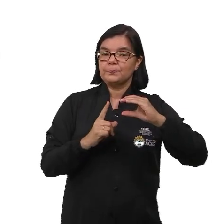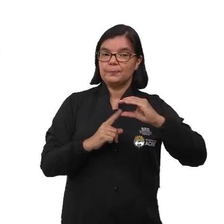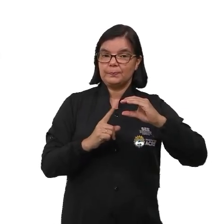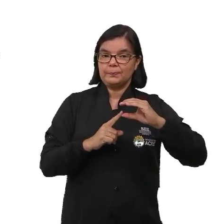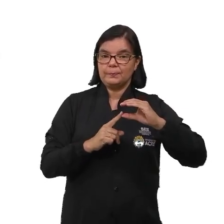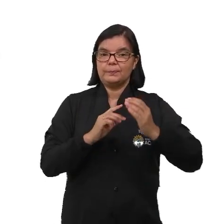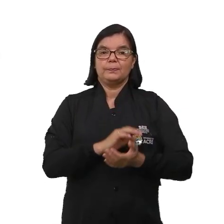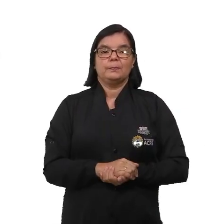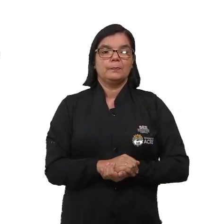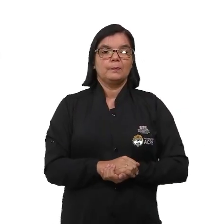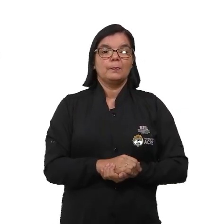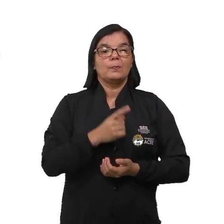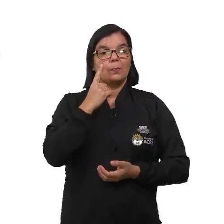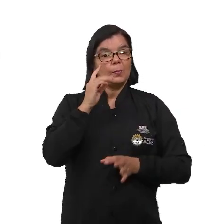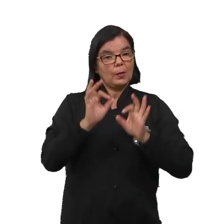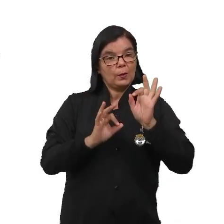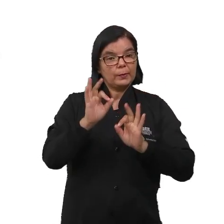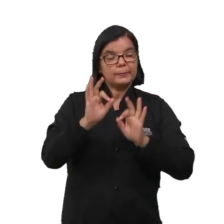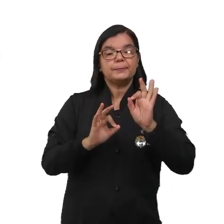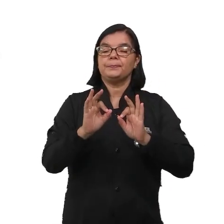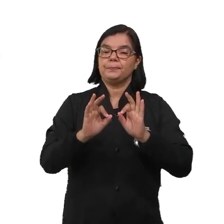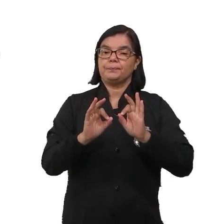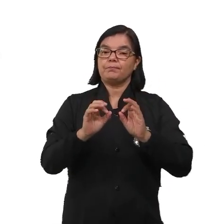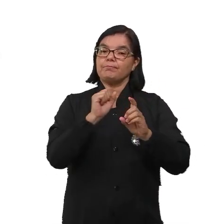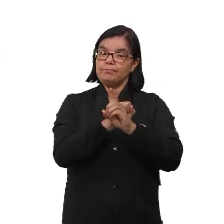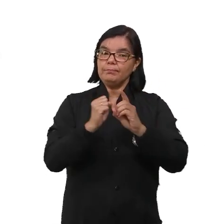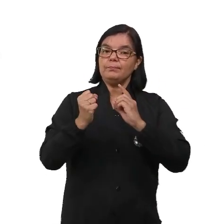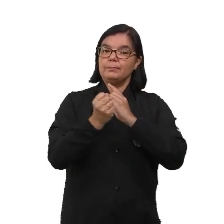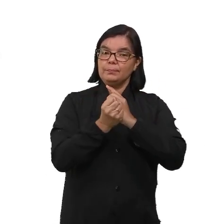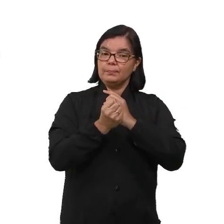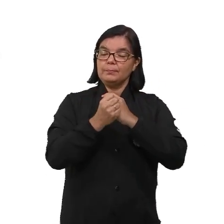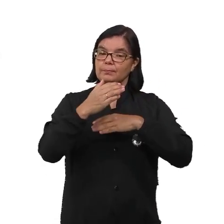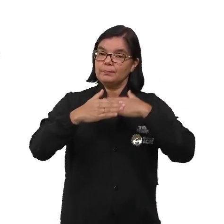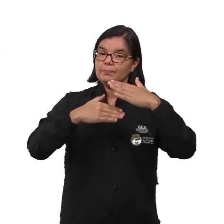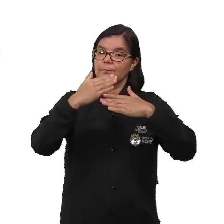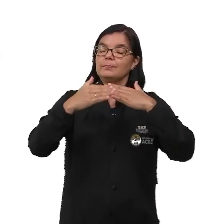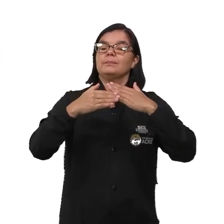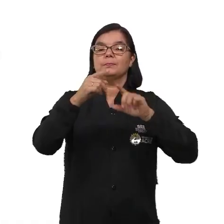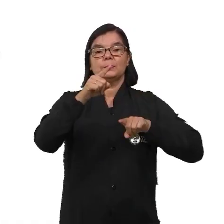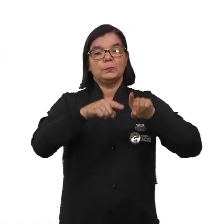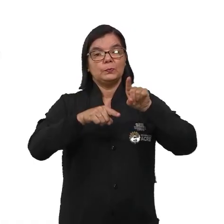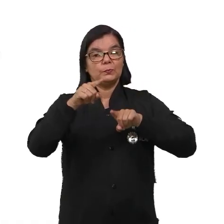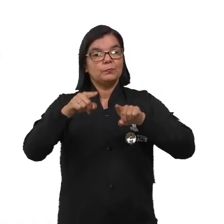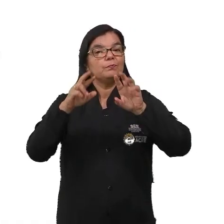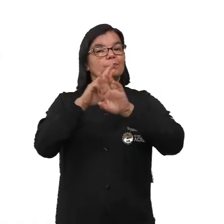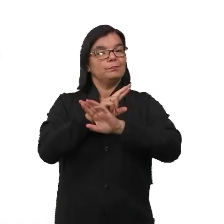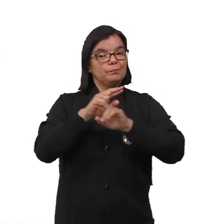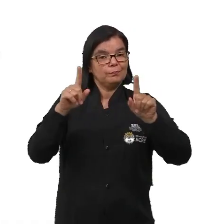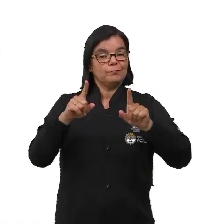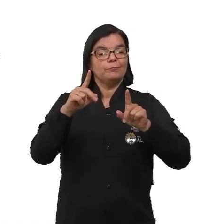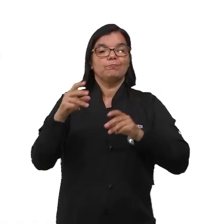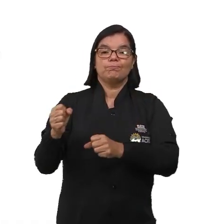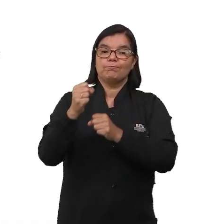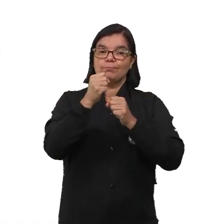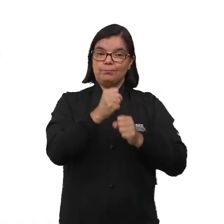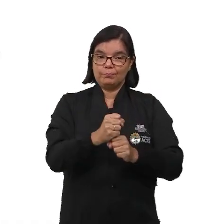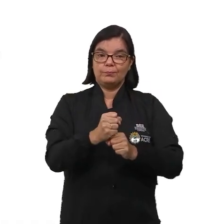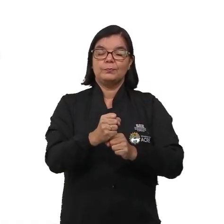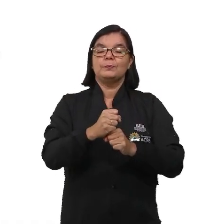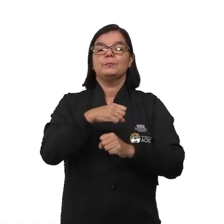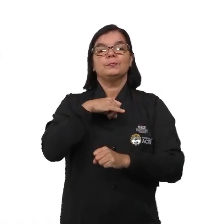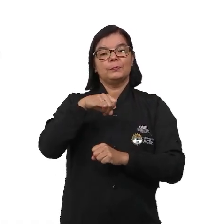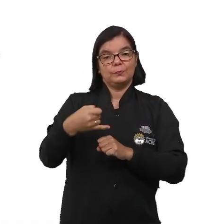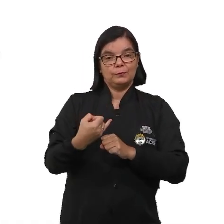letra C, a organização da sociedade em camadas com diferentes níveis de